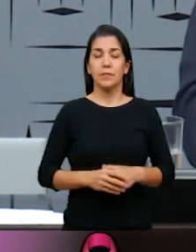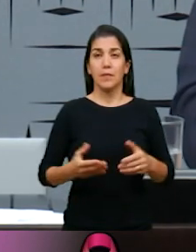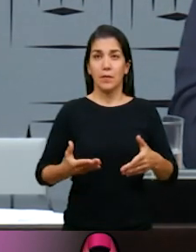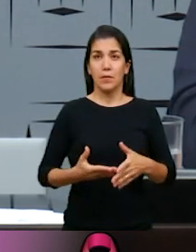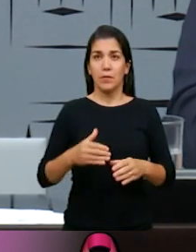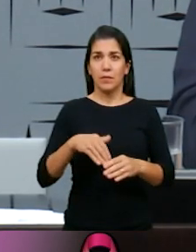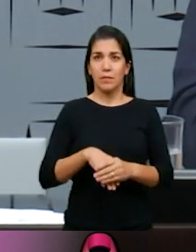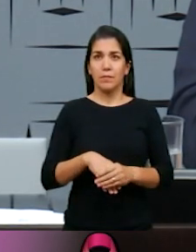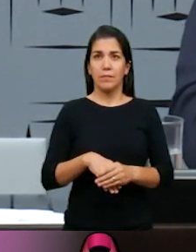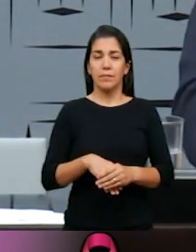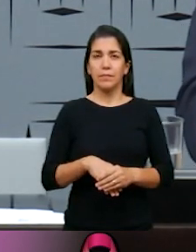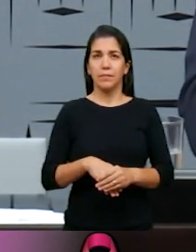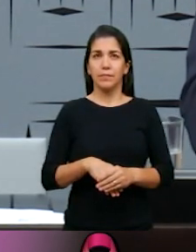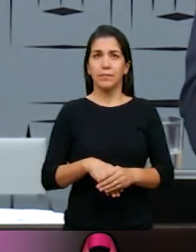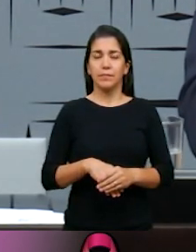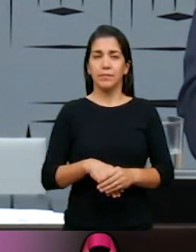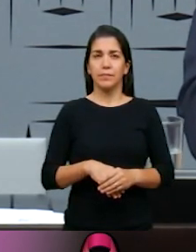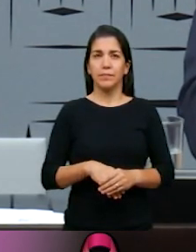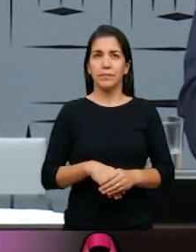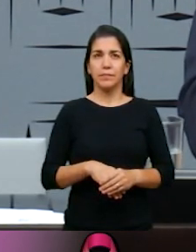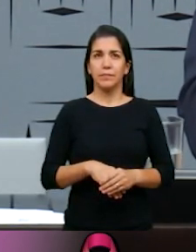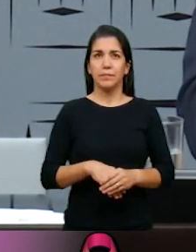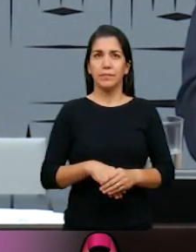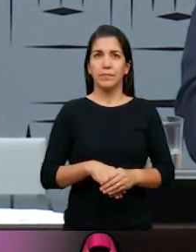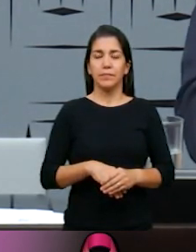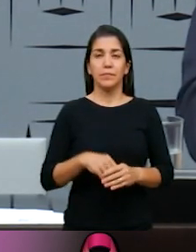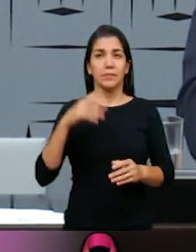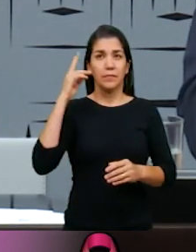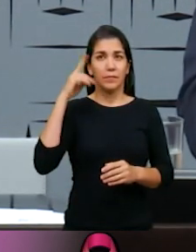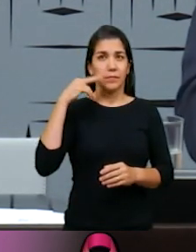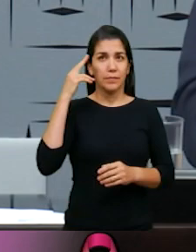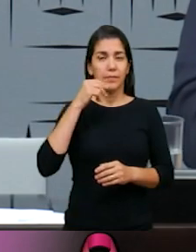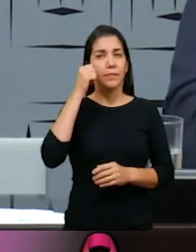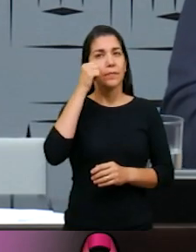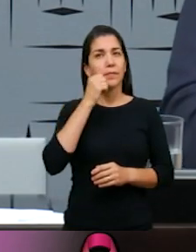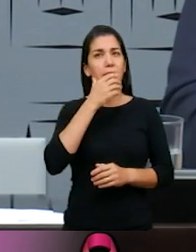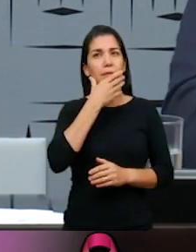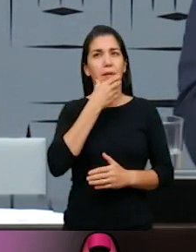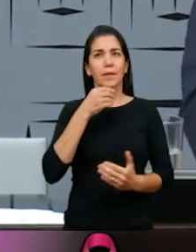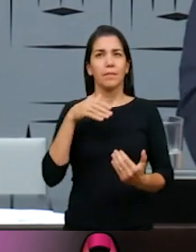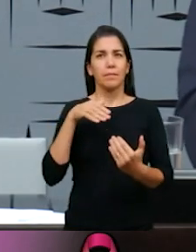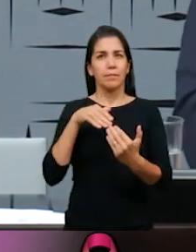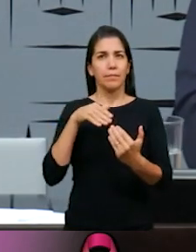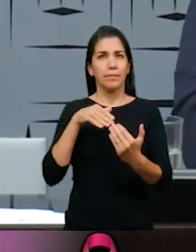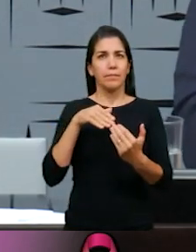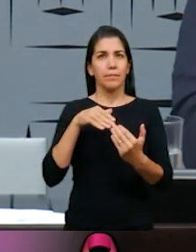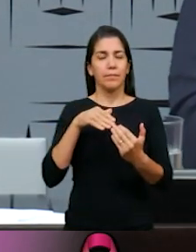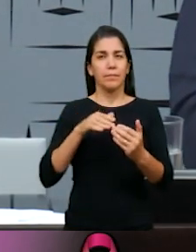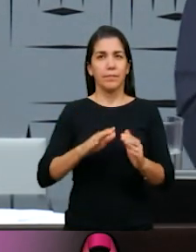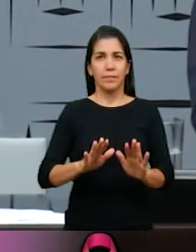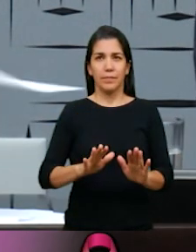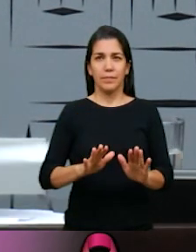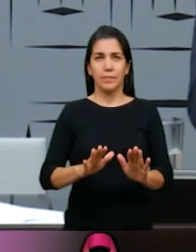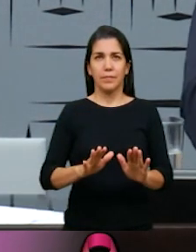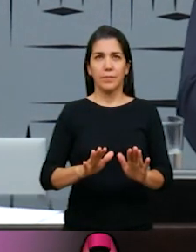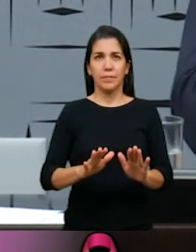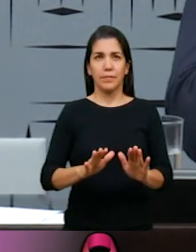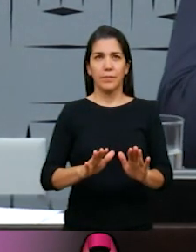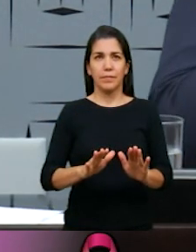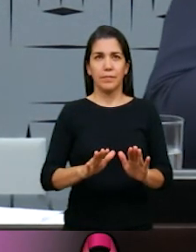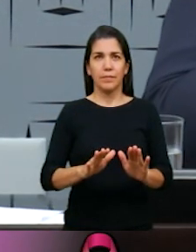está em votação simbólica. Os vereadores e a vereadora que forem favoráveis, permaneçam como